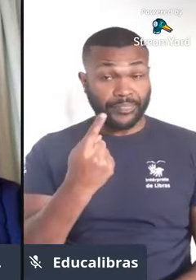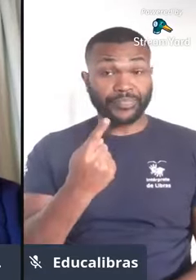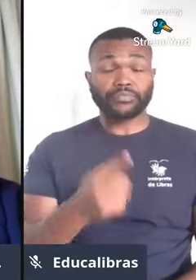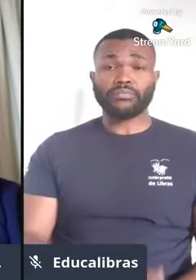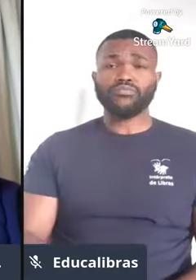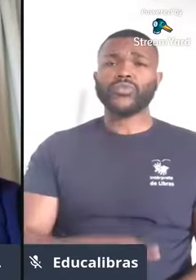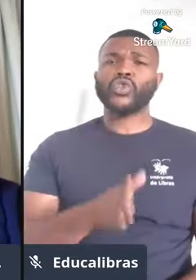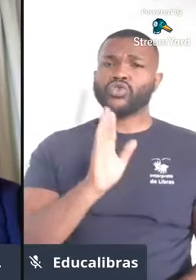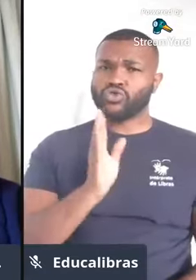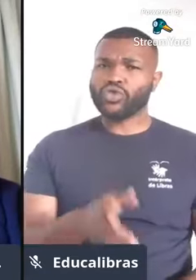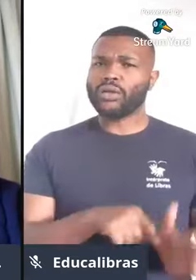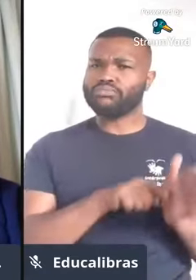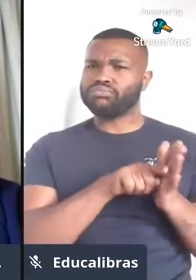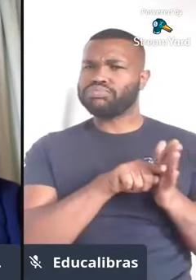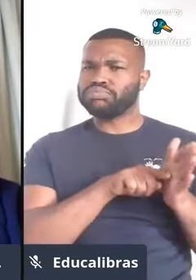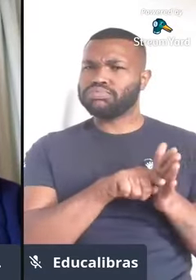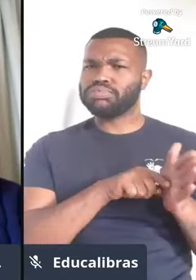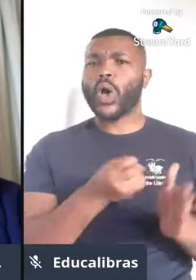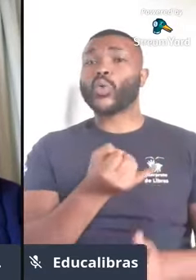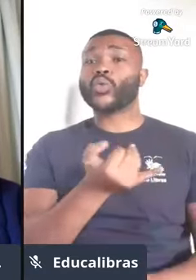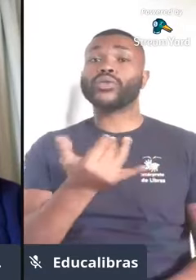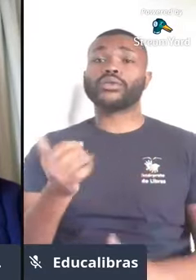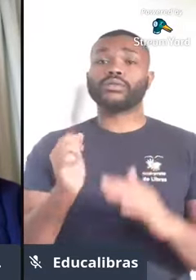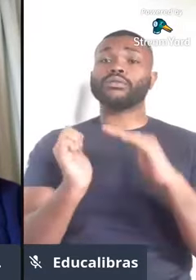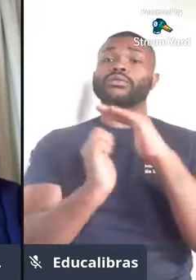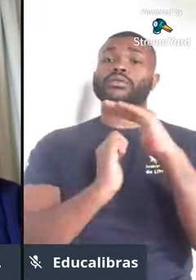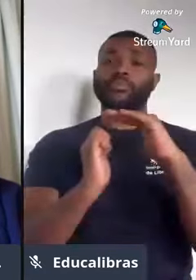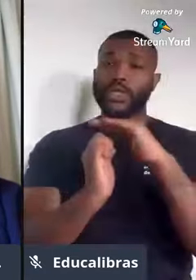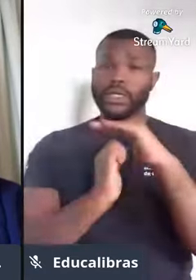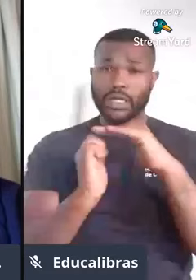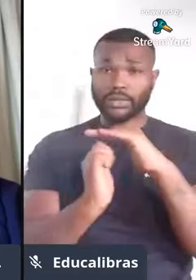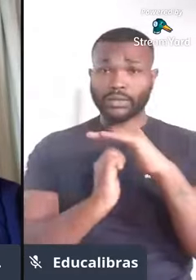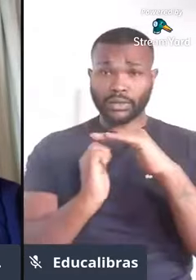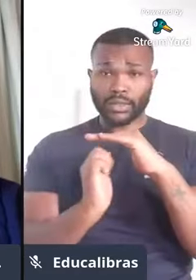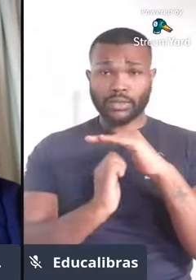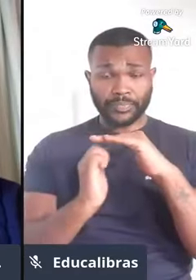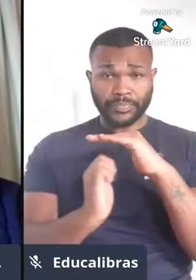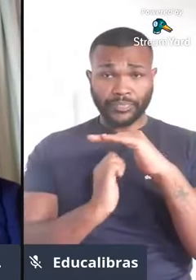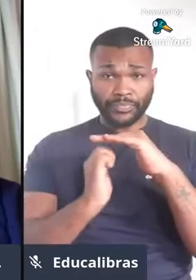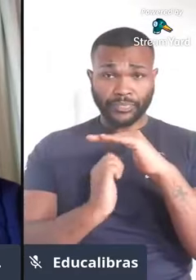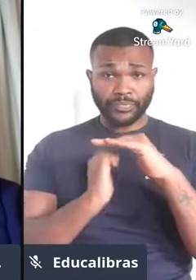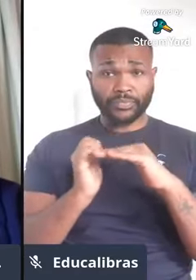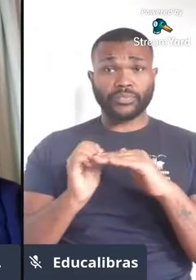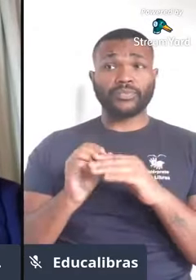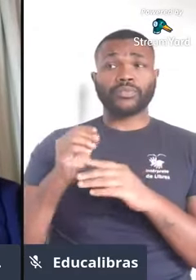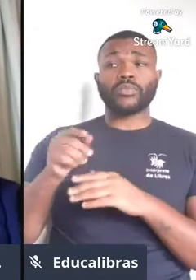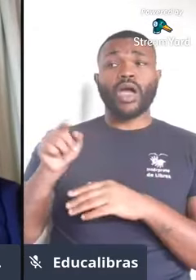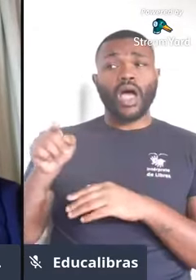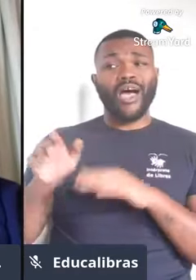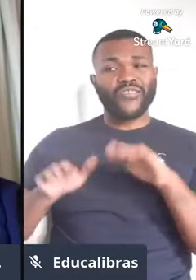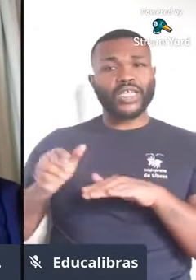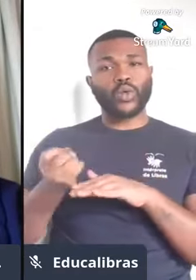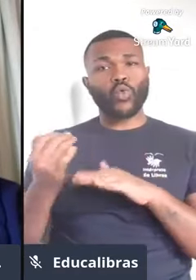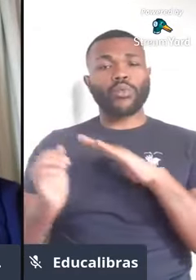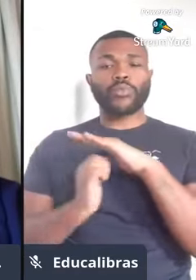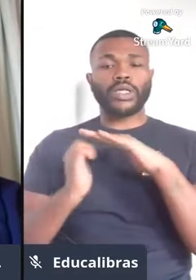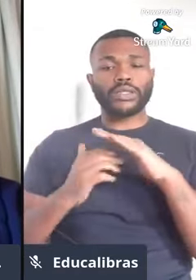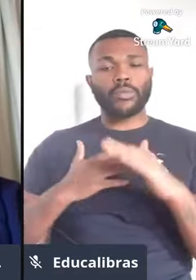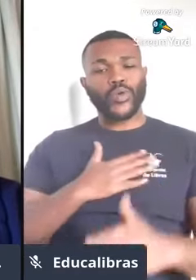analisamos situações em que as empresas, mais uma vez exercendo o preconceito bobo, pouco